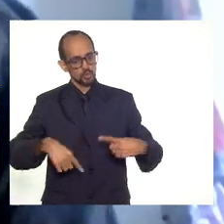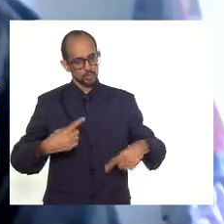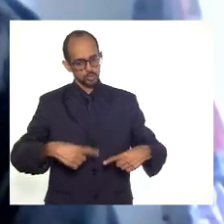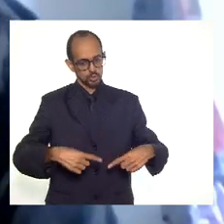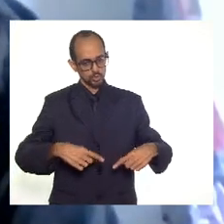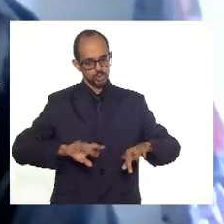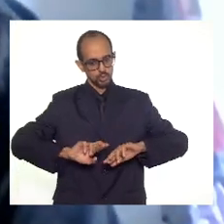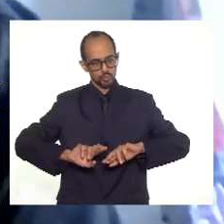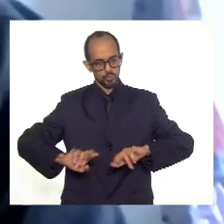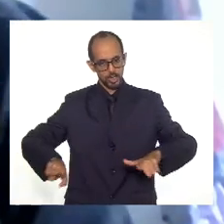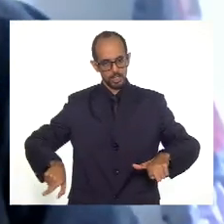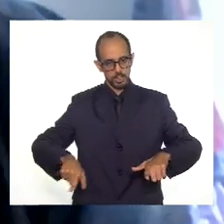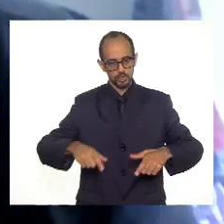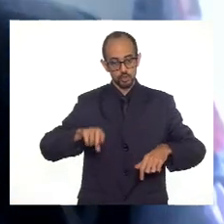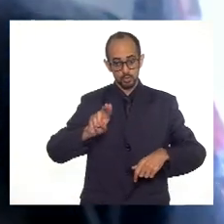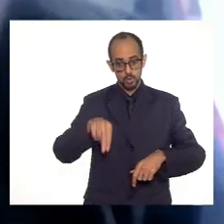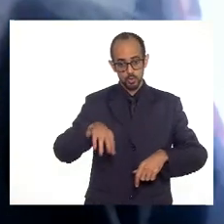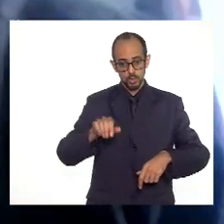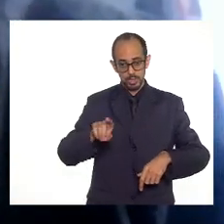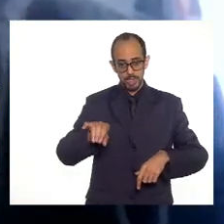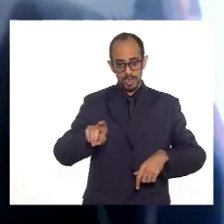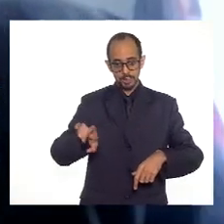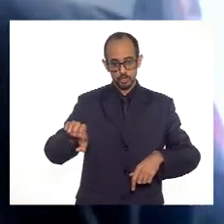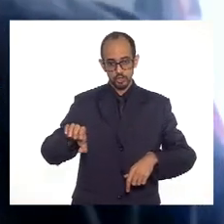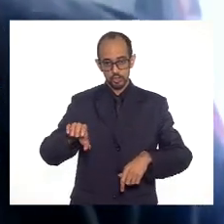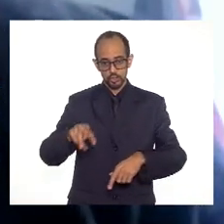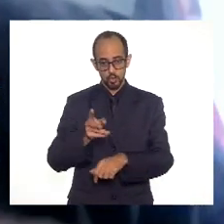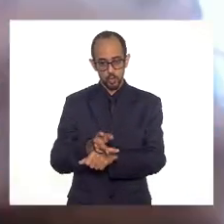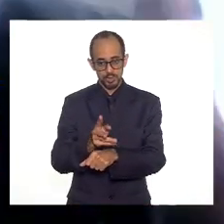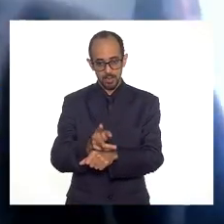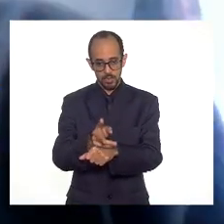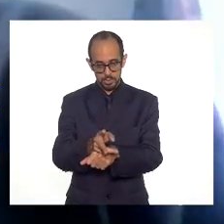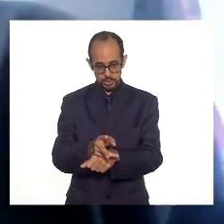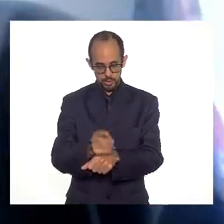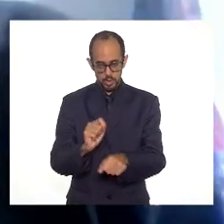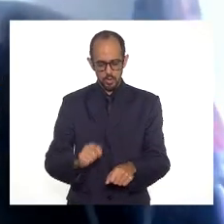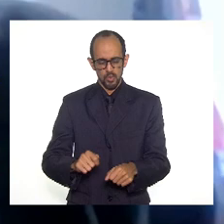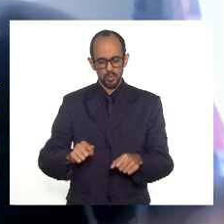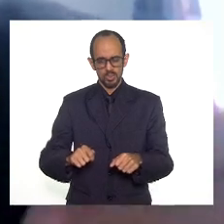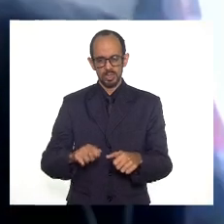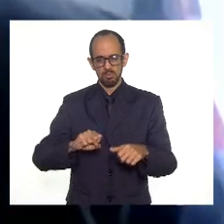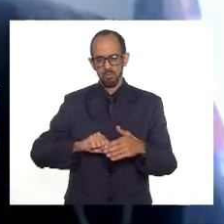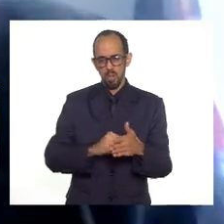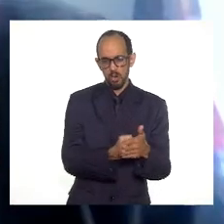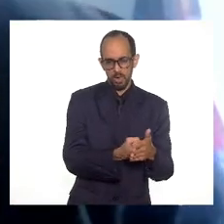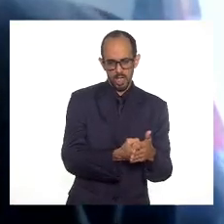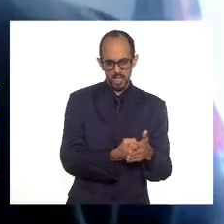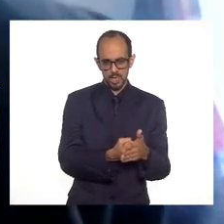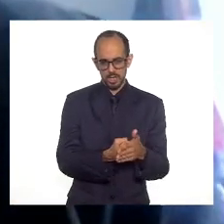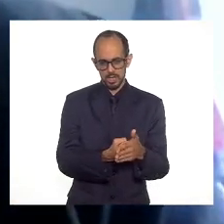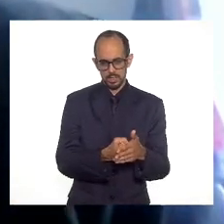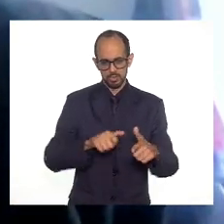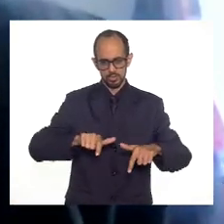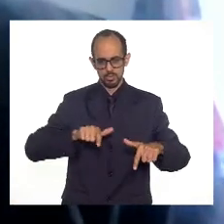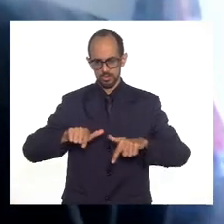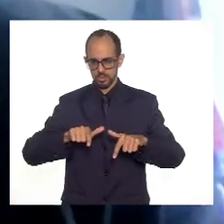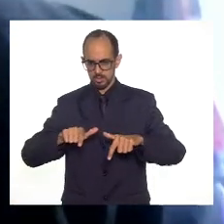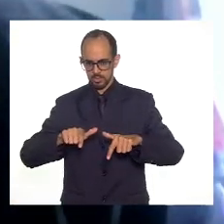contrário de uma unidade de conservação que praticamente limita as atividades, aí pode